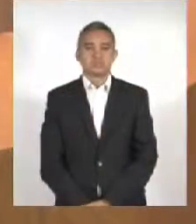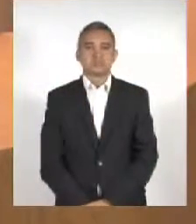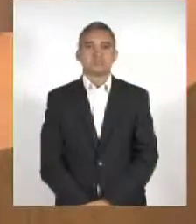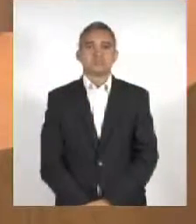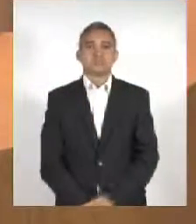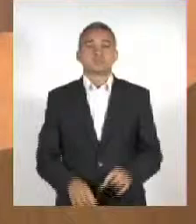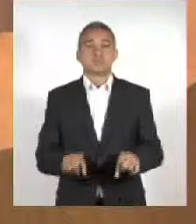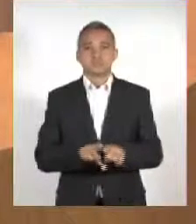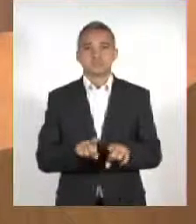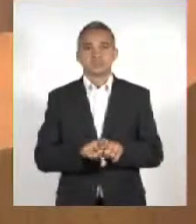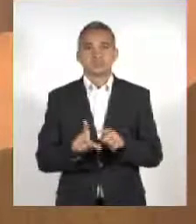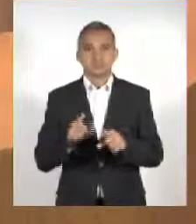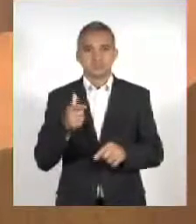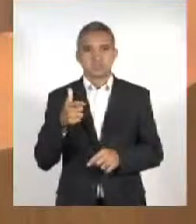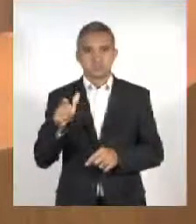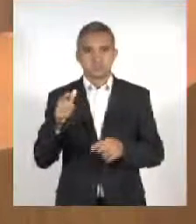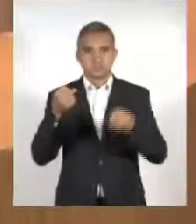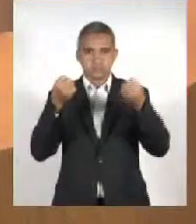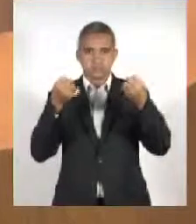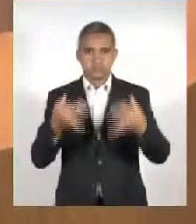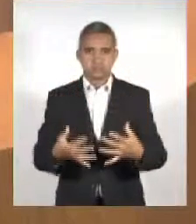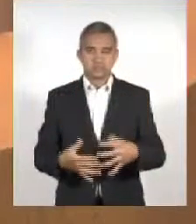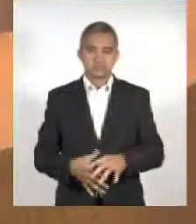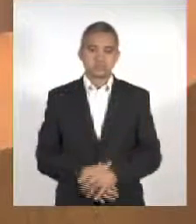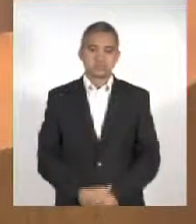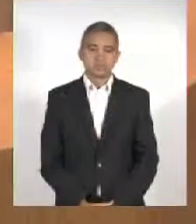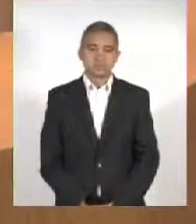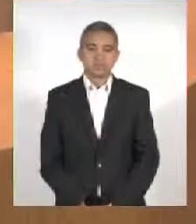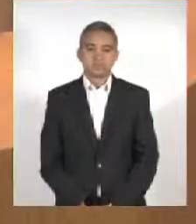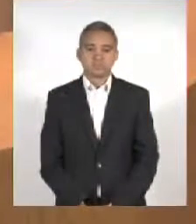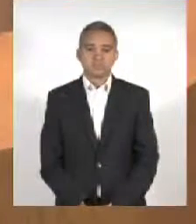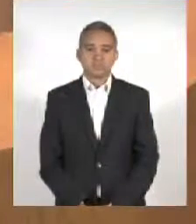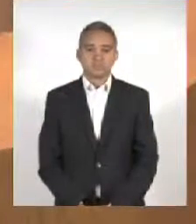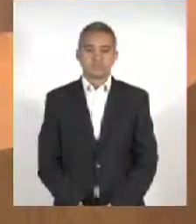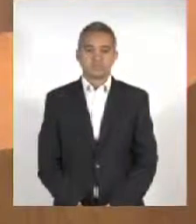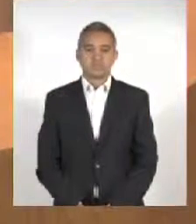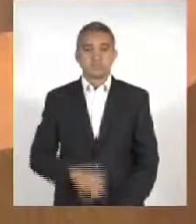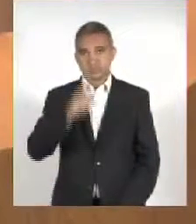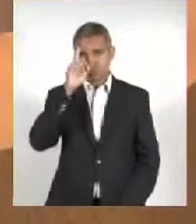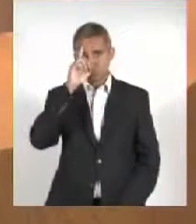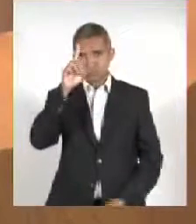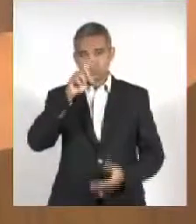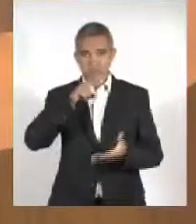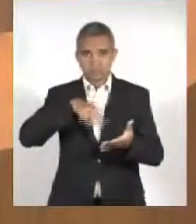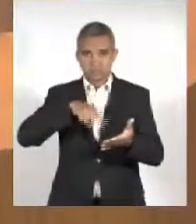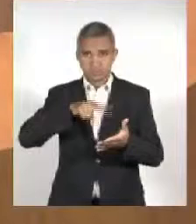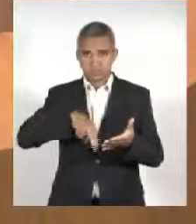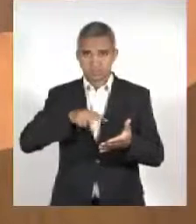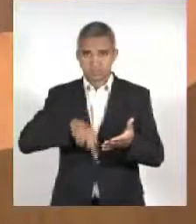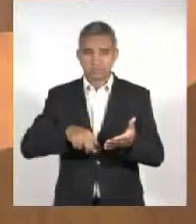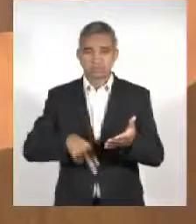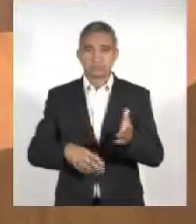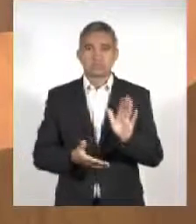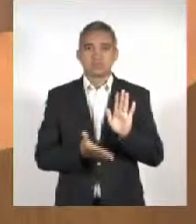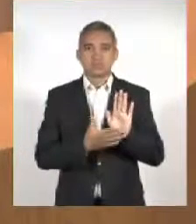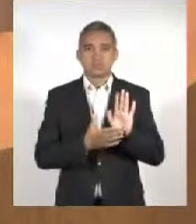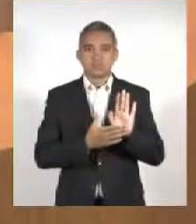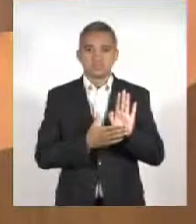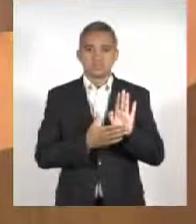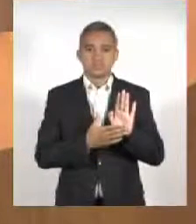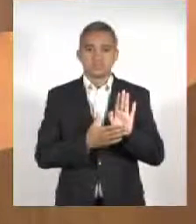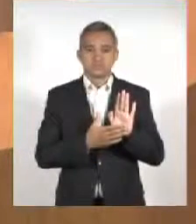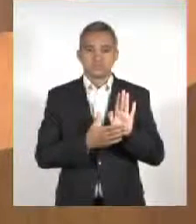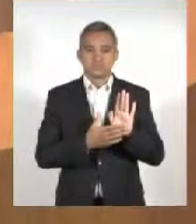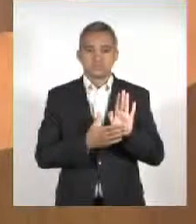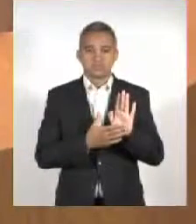observação, e no dia da leitura das proposições,